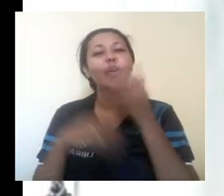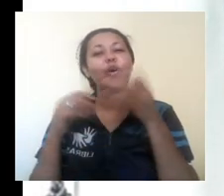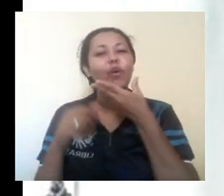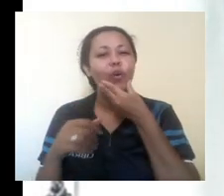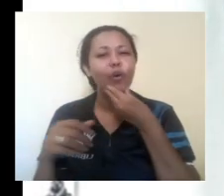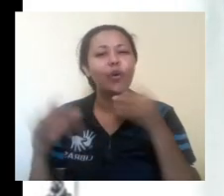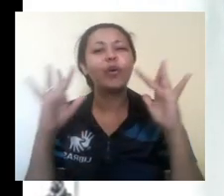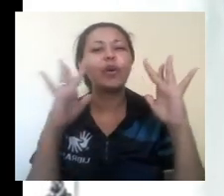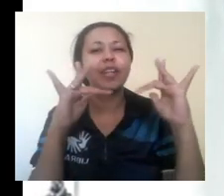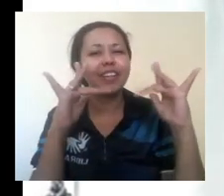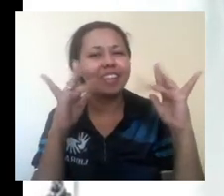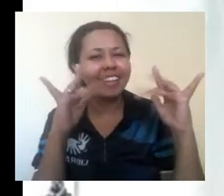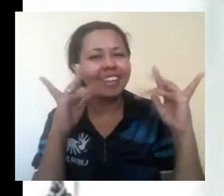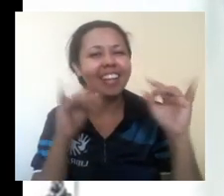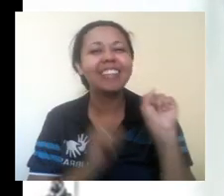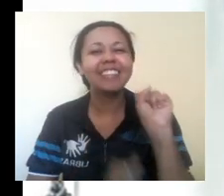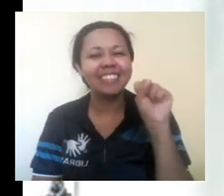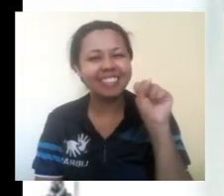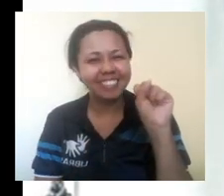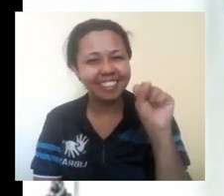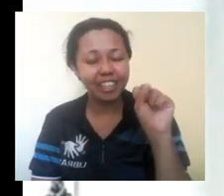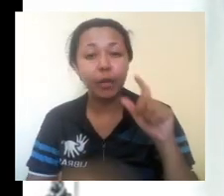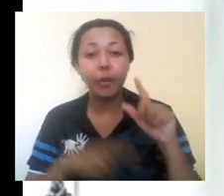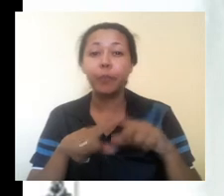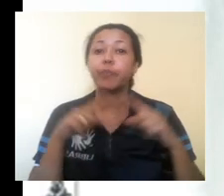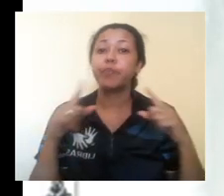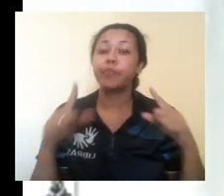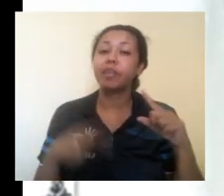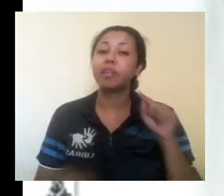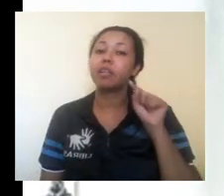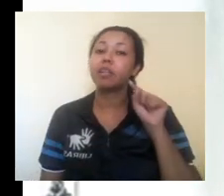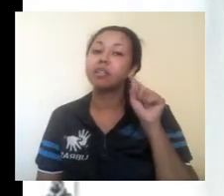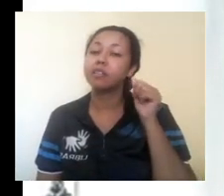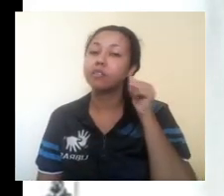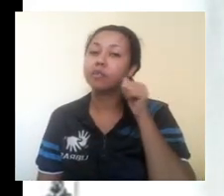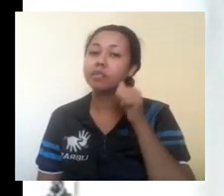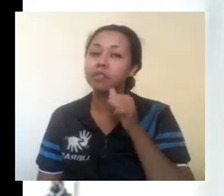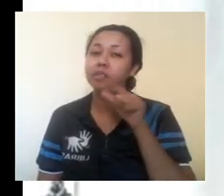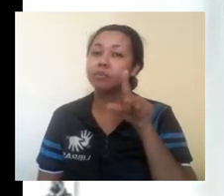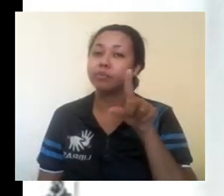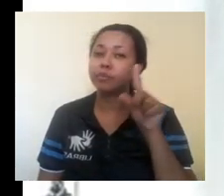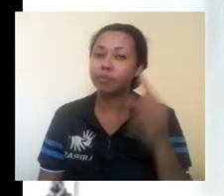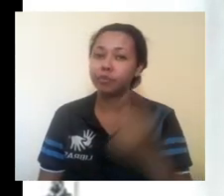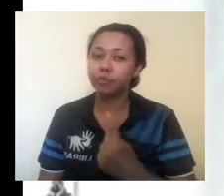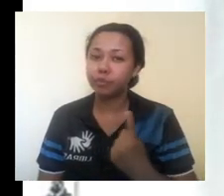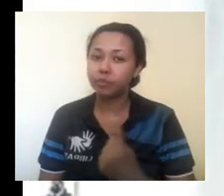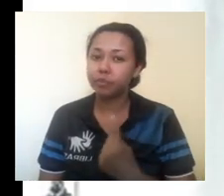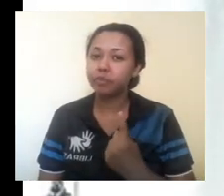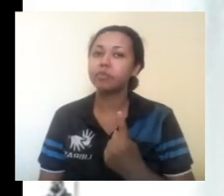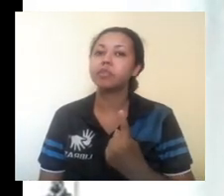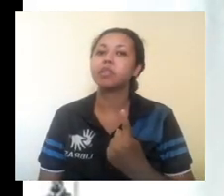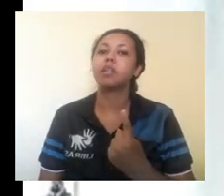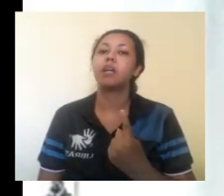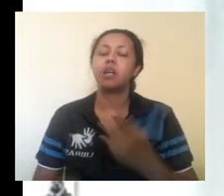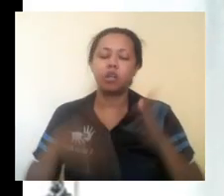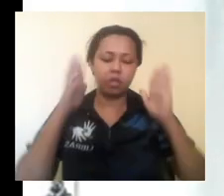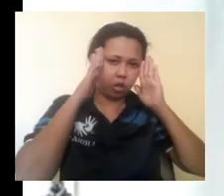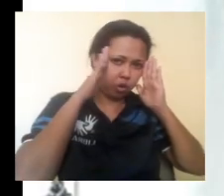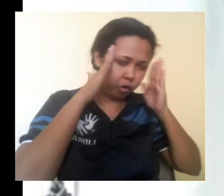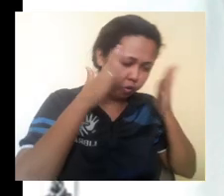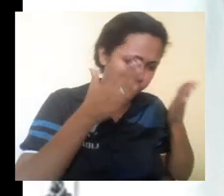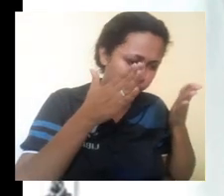se o Senhor ainda não te abençoou com o casamento, com o marido, é importante que você coloque seu foco nisso aí, né? Que